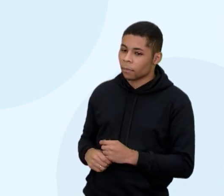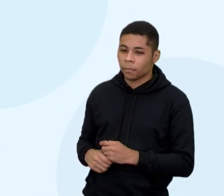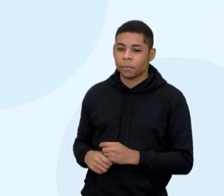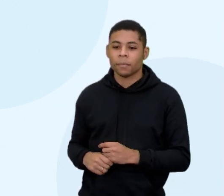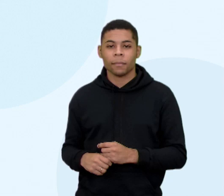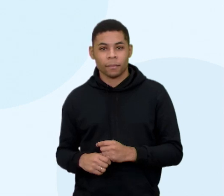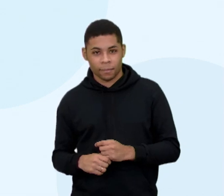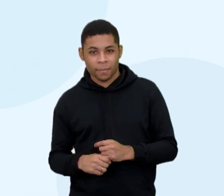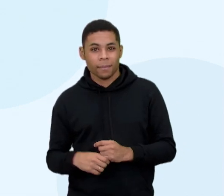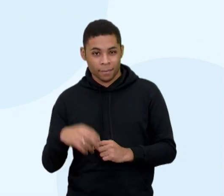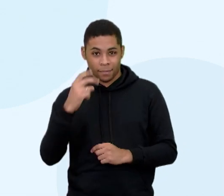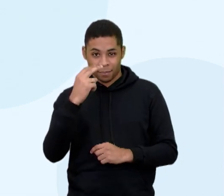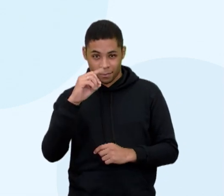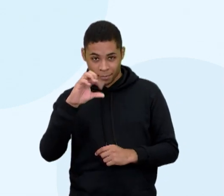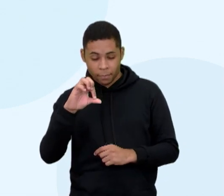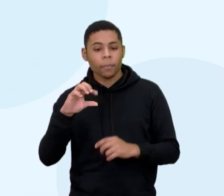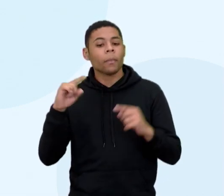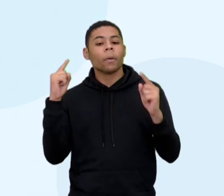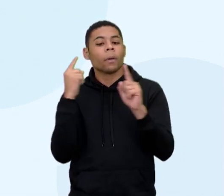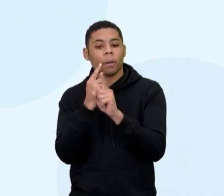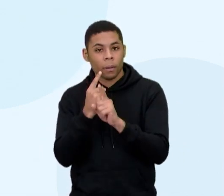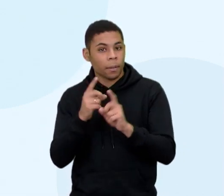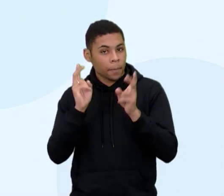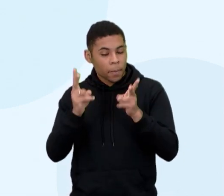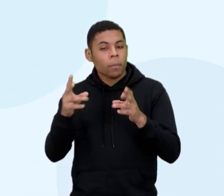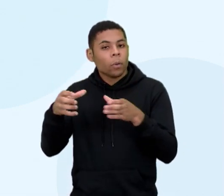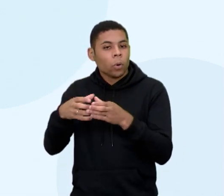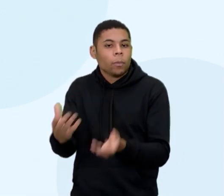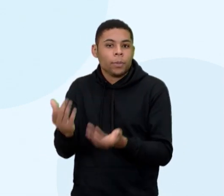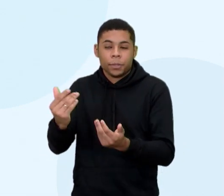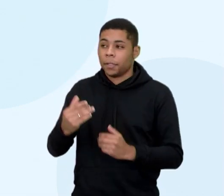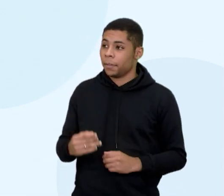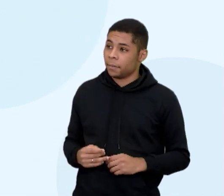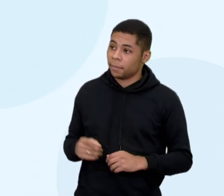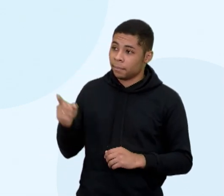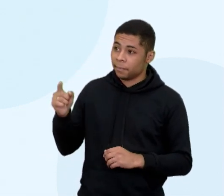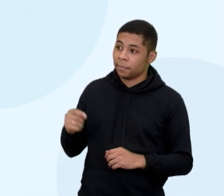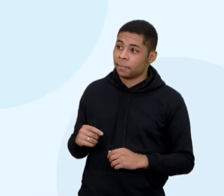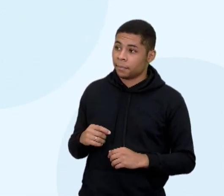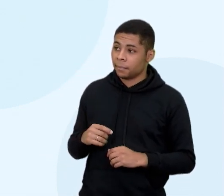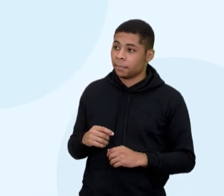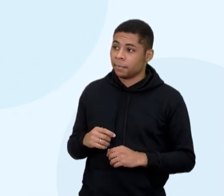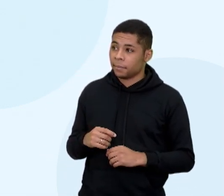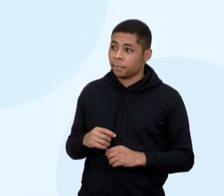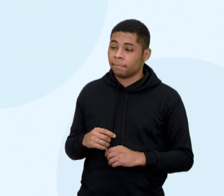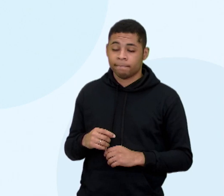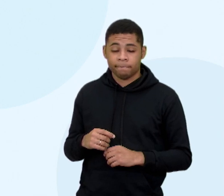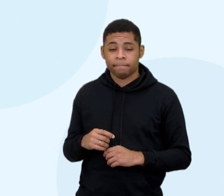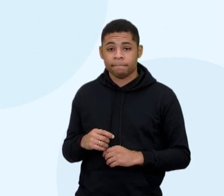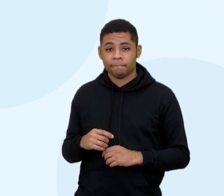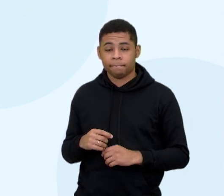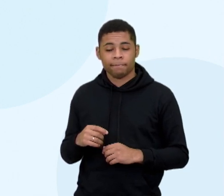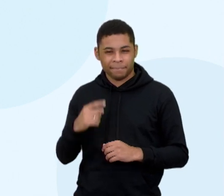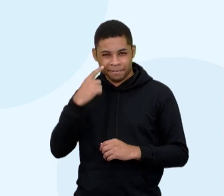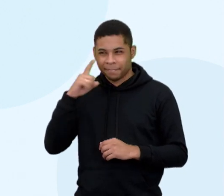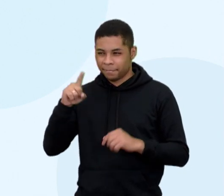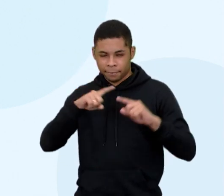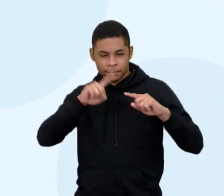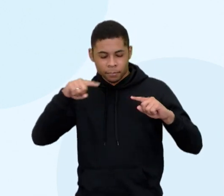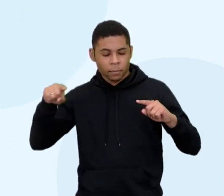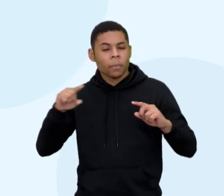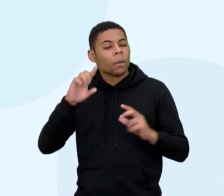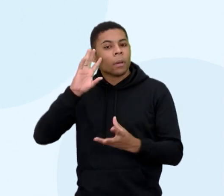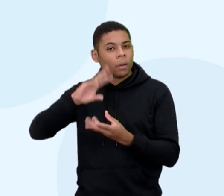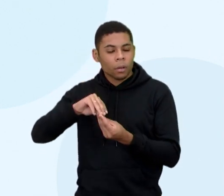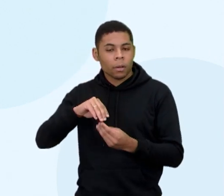em 2019 nos grupos etários mais jovens, base da pirâmide, ao mesmo tempo em que houve aumento nas